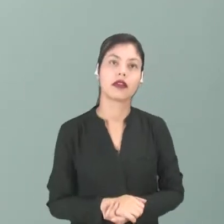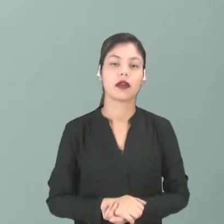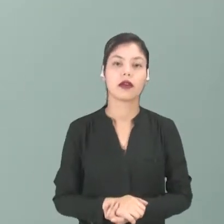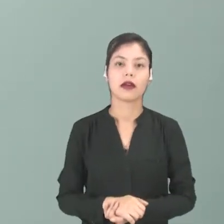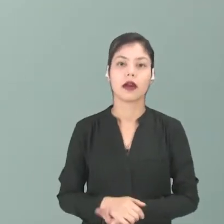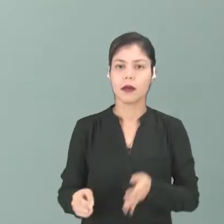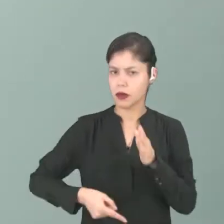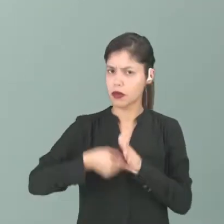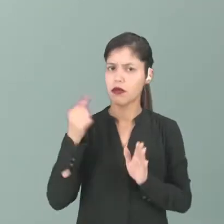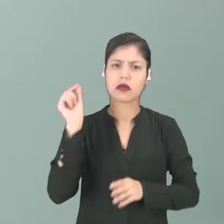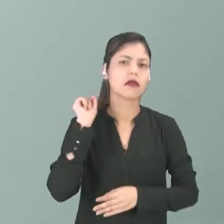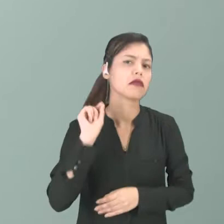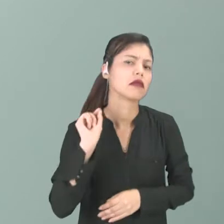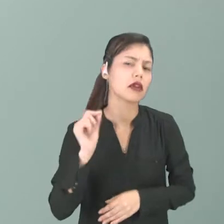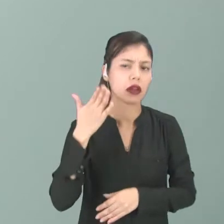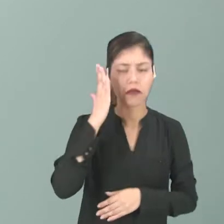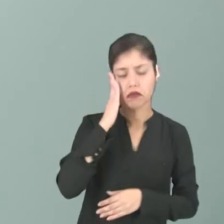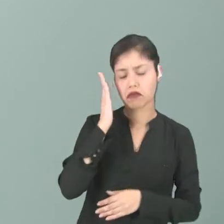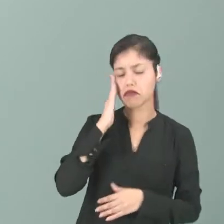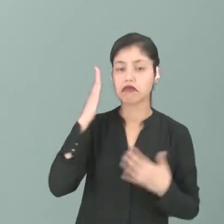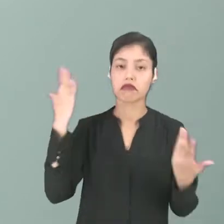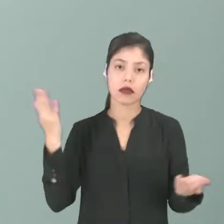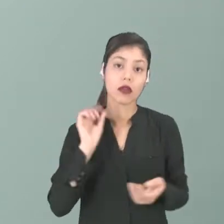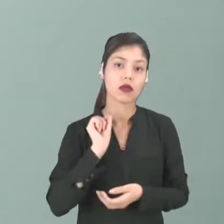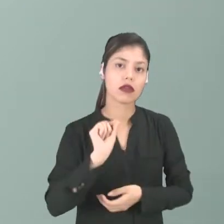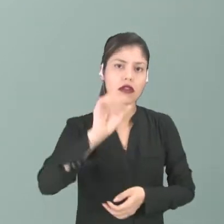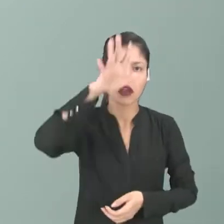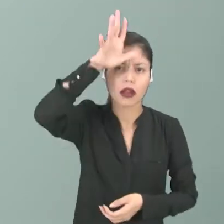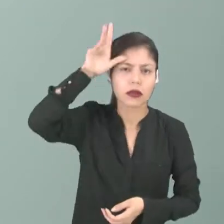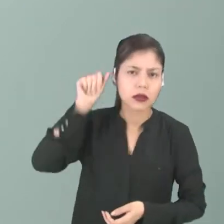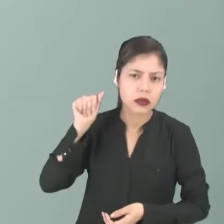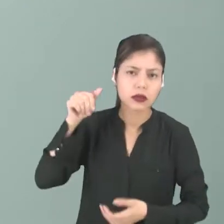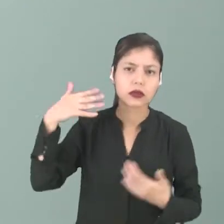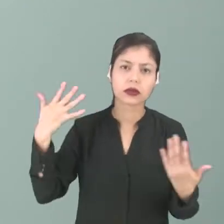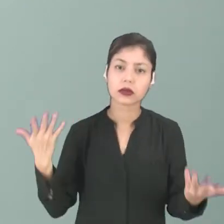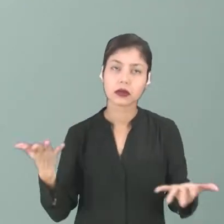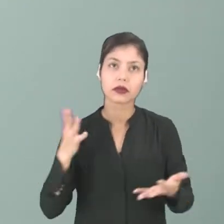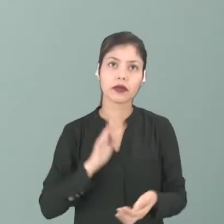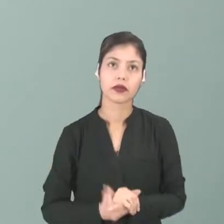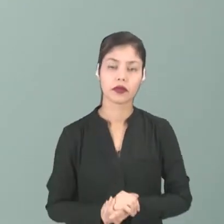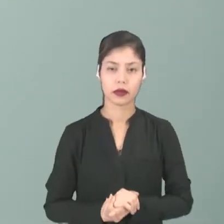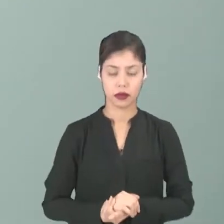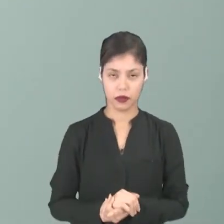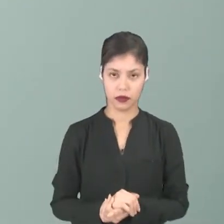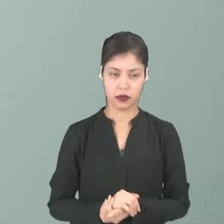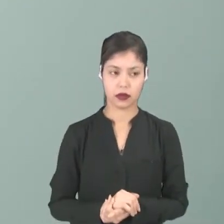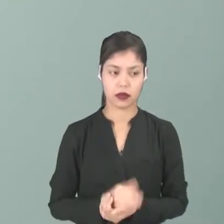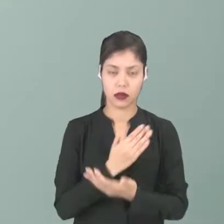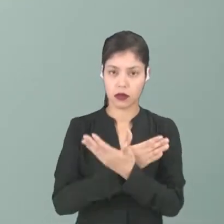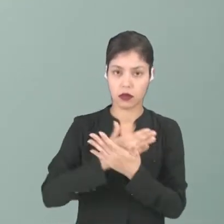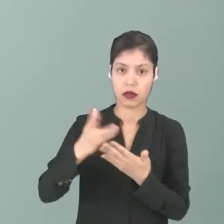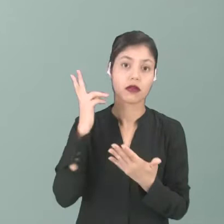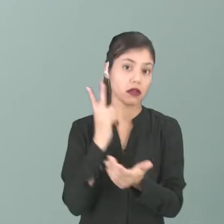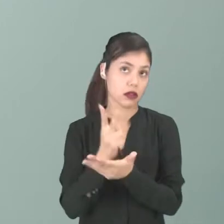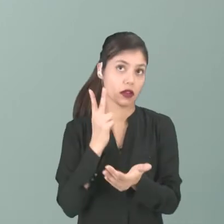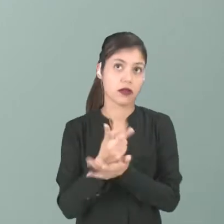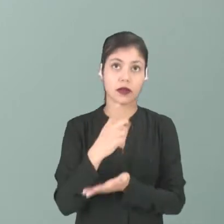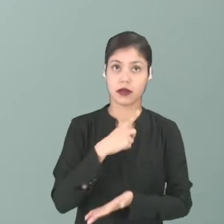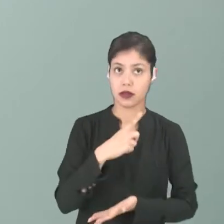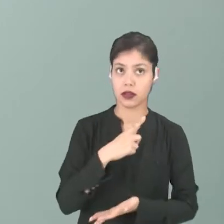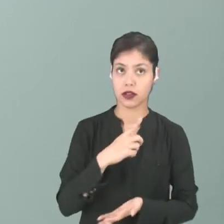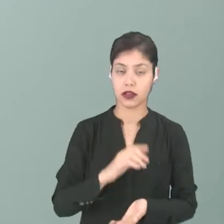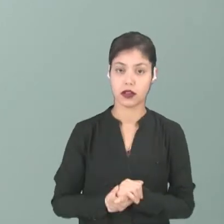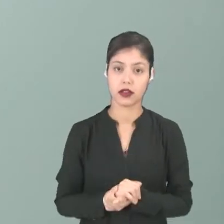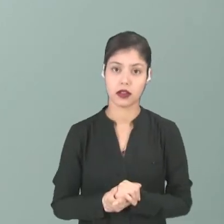Então, primeiramente, o que a gente tem que entender é o que é a Amazônia, né? Que de início sempre tem